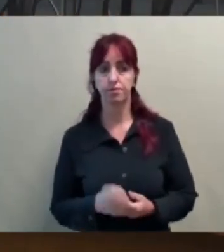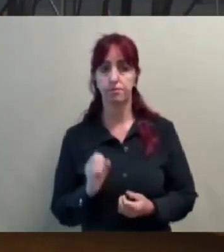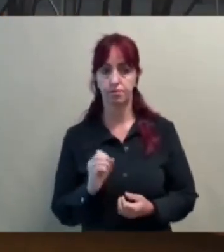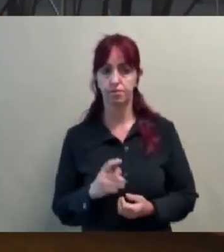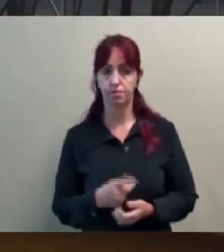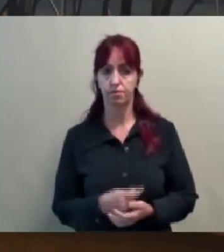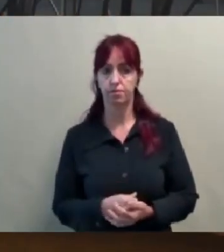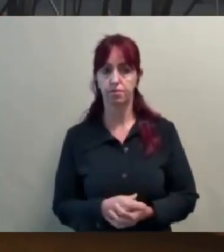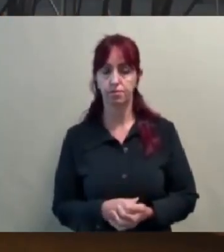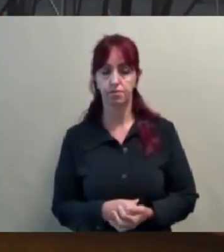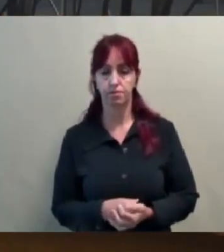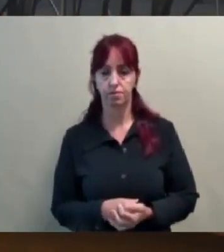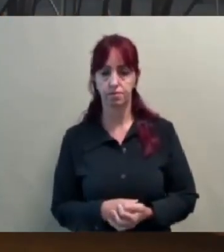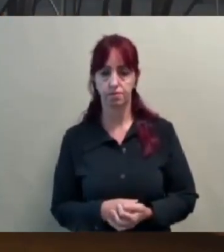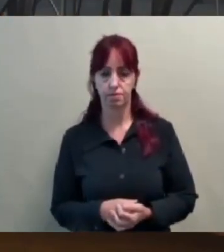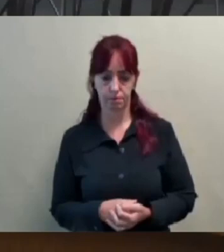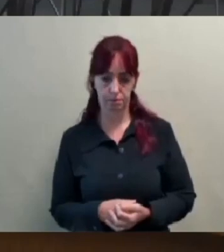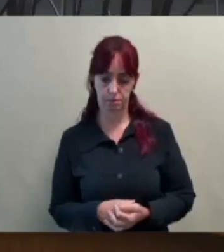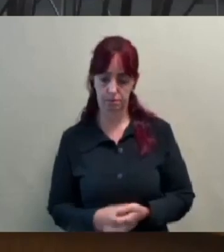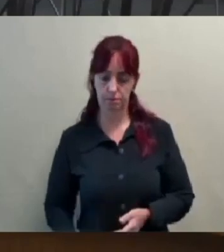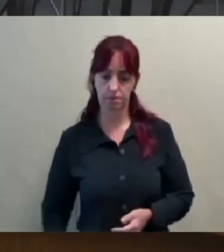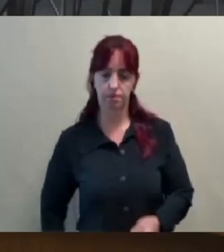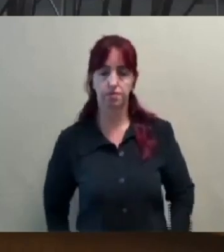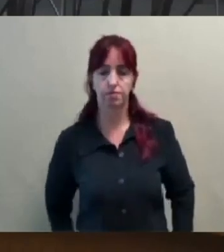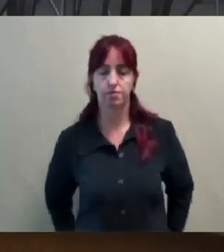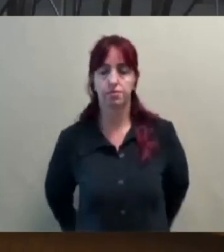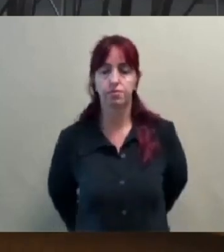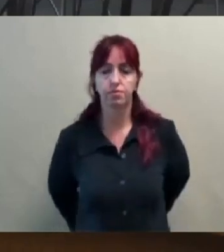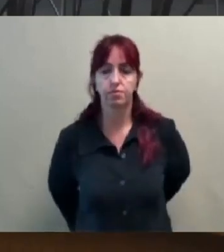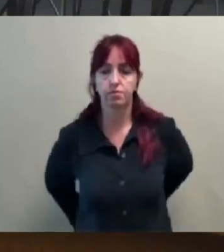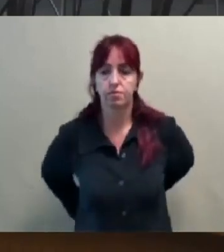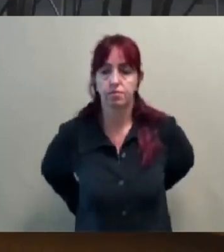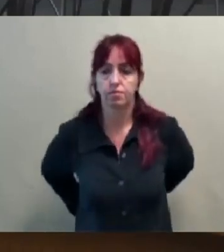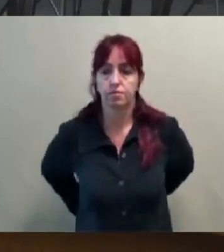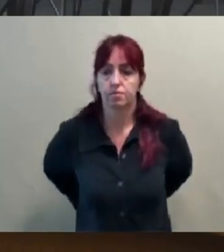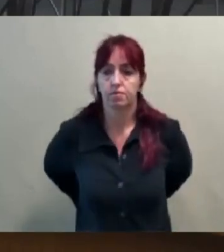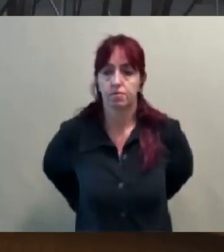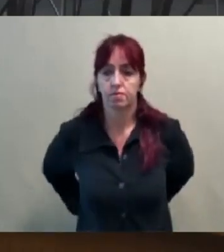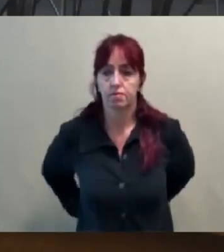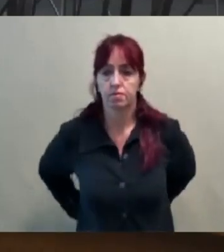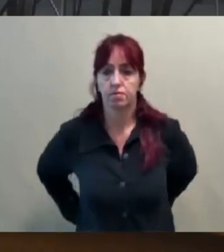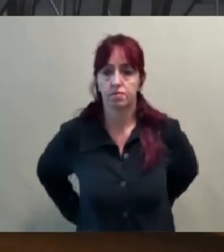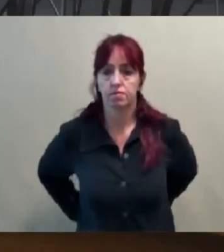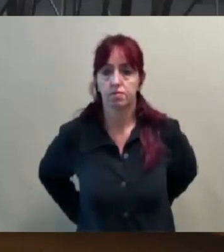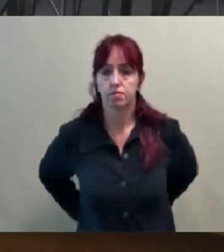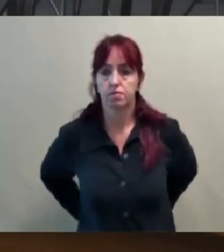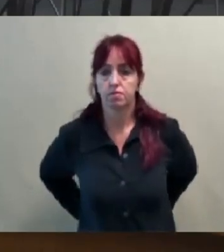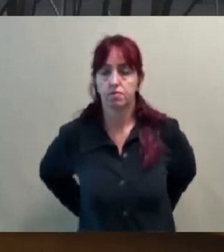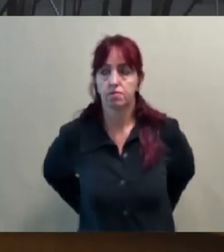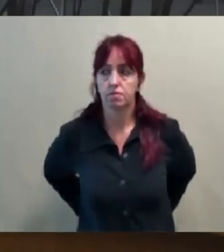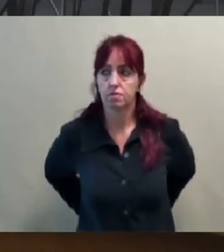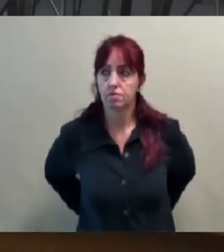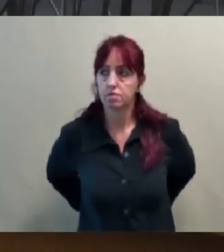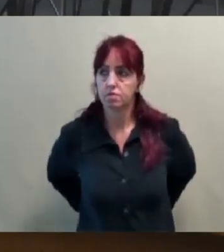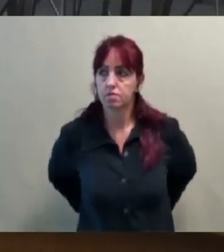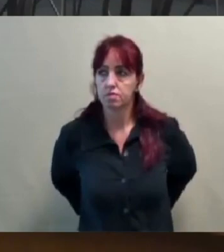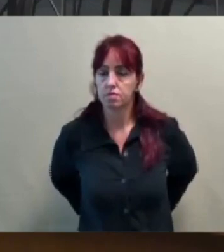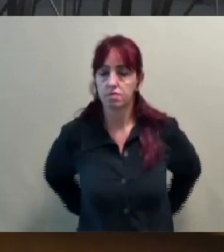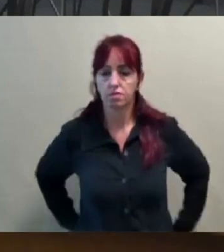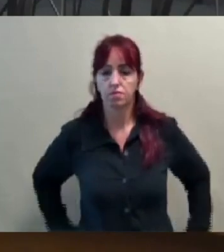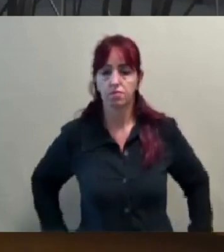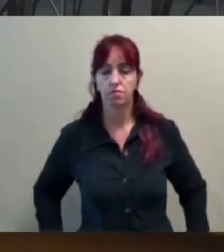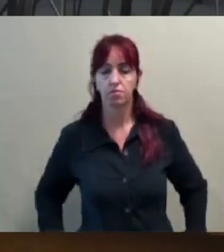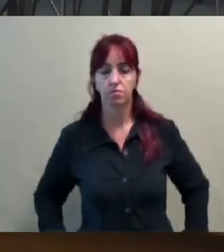Só um minutinho com o microfone. Nós estamos aqui fazendo política. Eu acho muito bonito quando um vereador